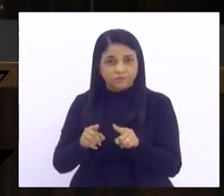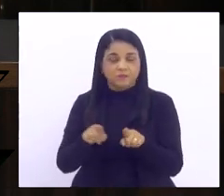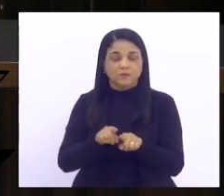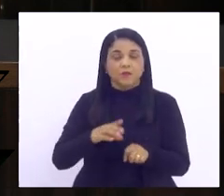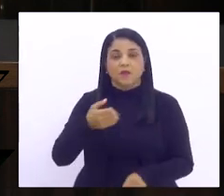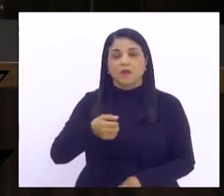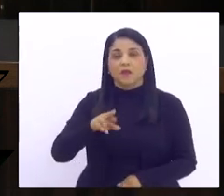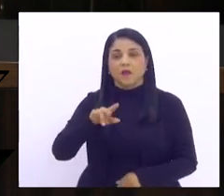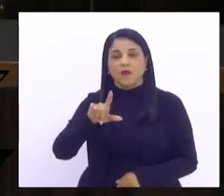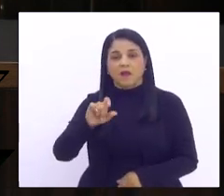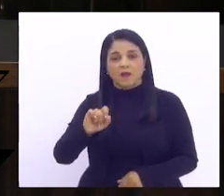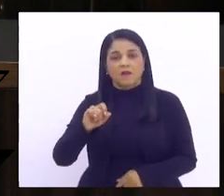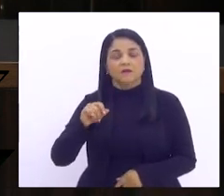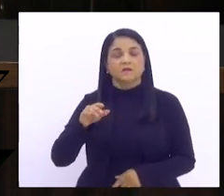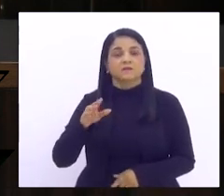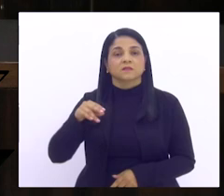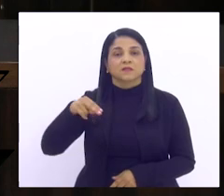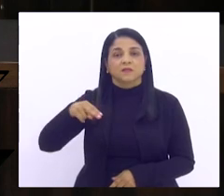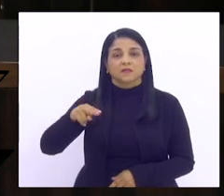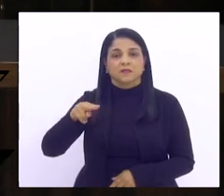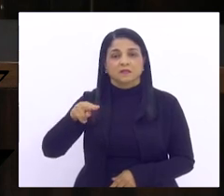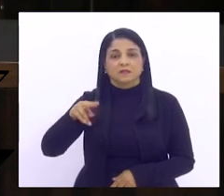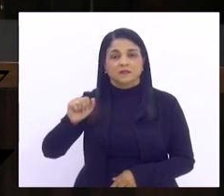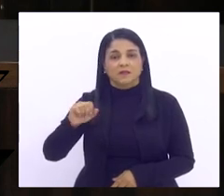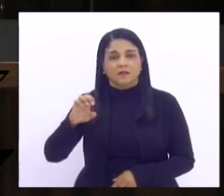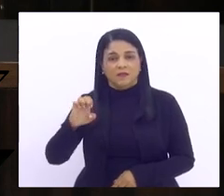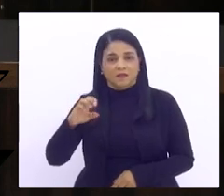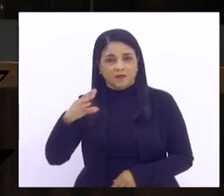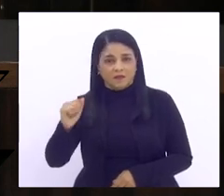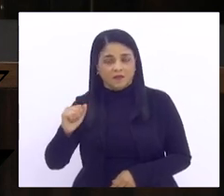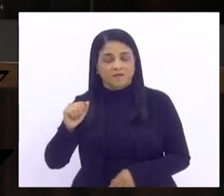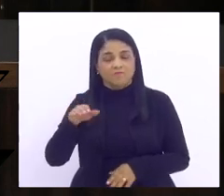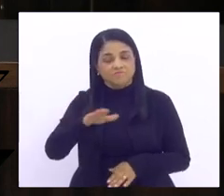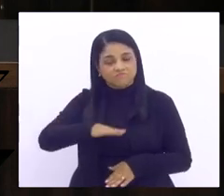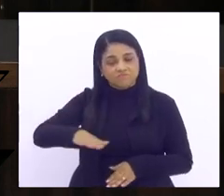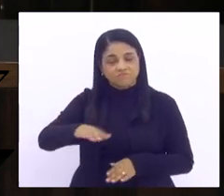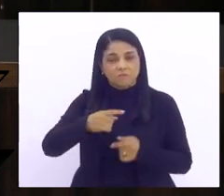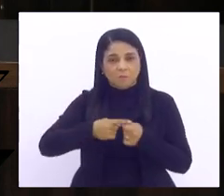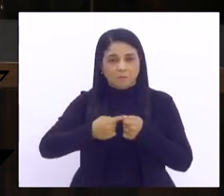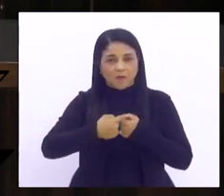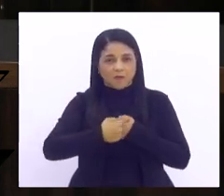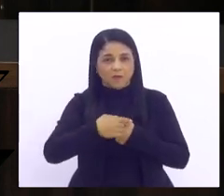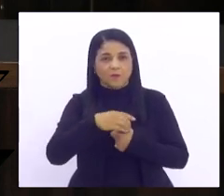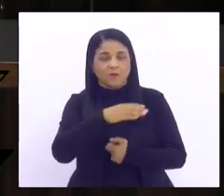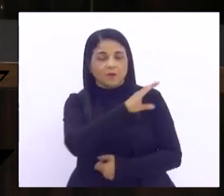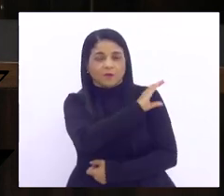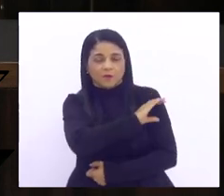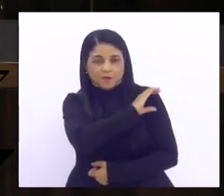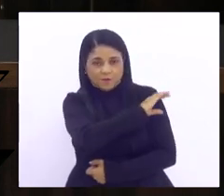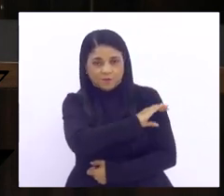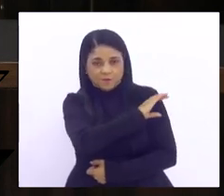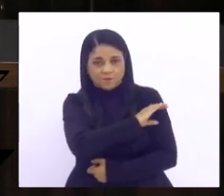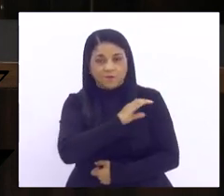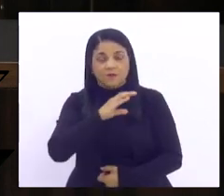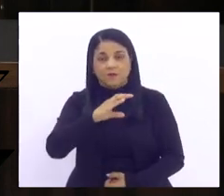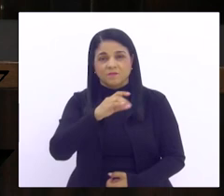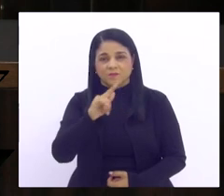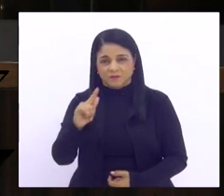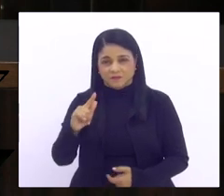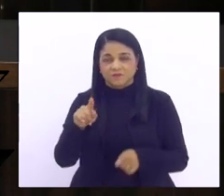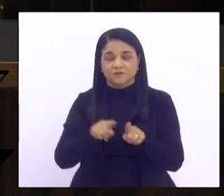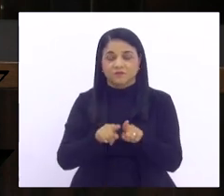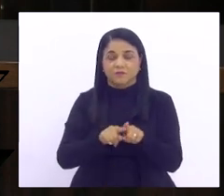do NAECAS, da Zona Oeste, do bairro de Campo Grande. Gostaria também de agradecer a presença do padre Antônio José